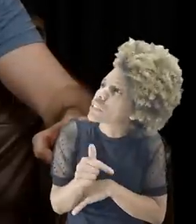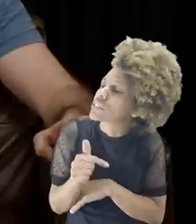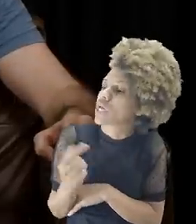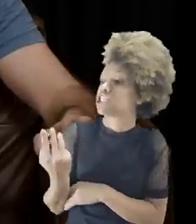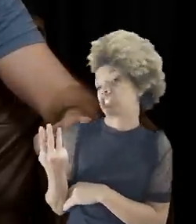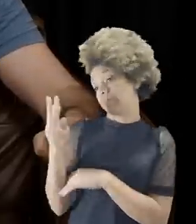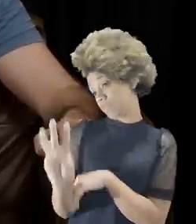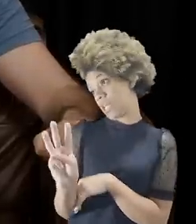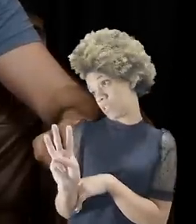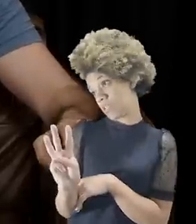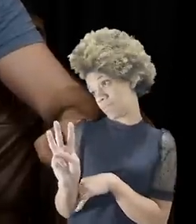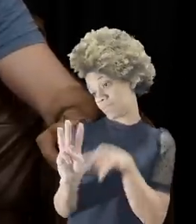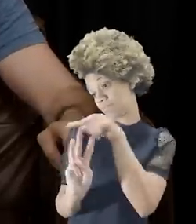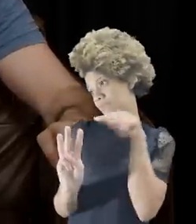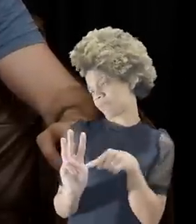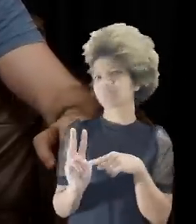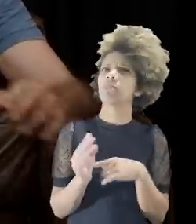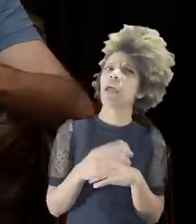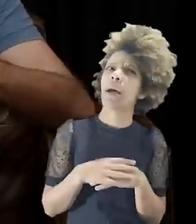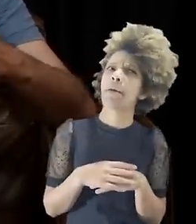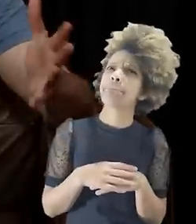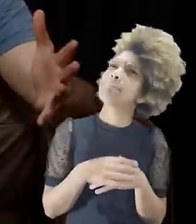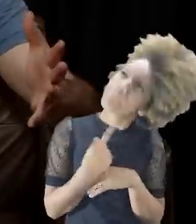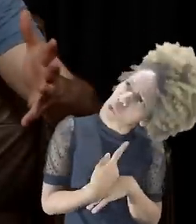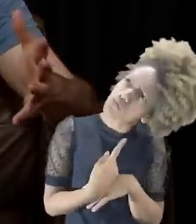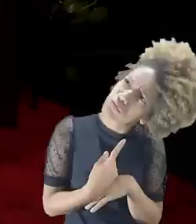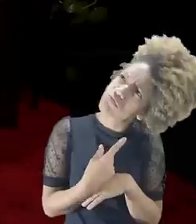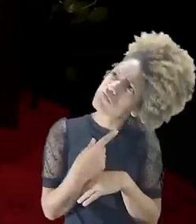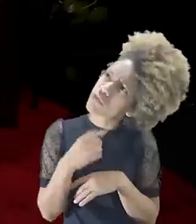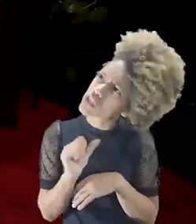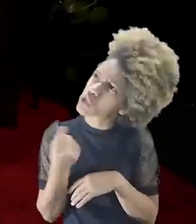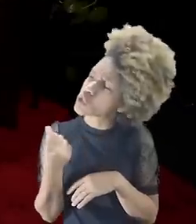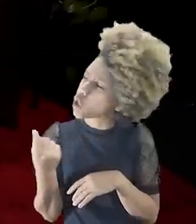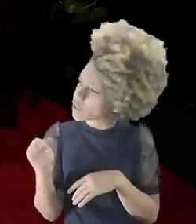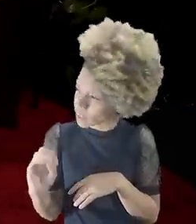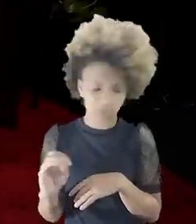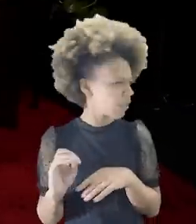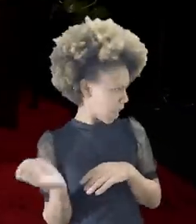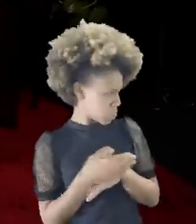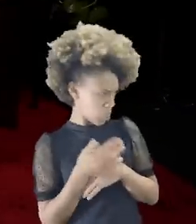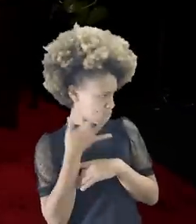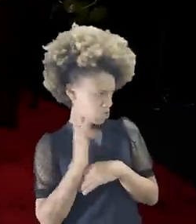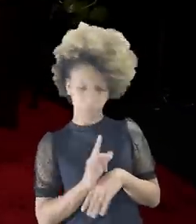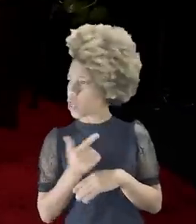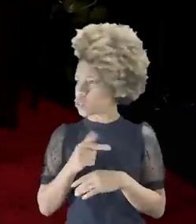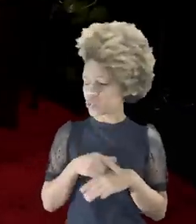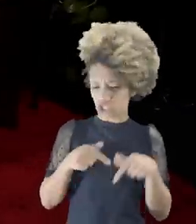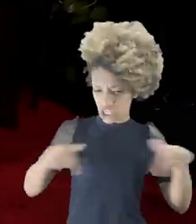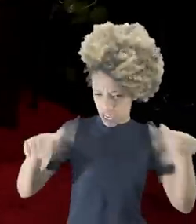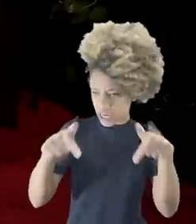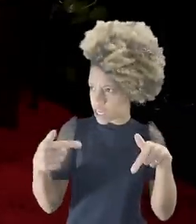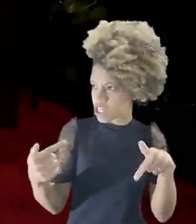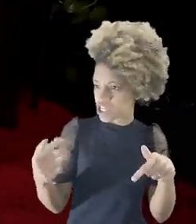três tinha sido implantado acho que não no início dos anos 80 então era uma novidade espera aí é antes não tinha linha de três pontos como é que